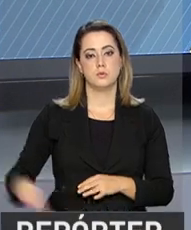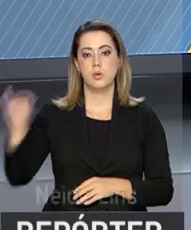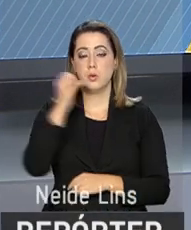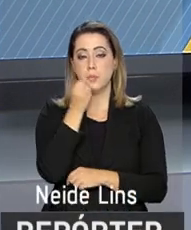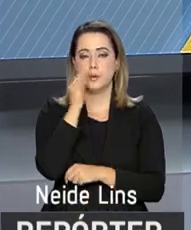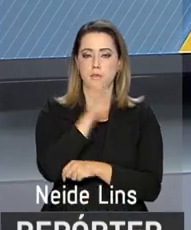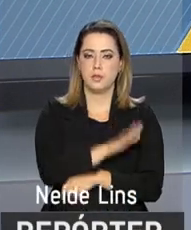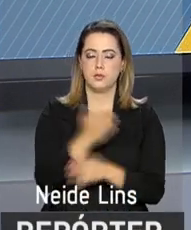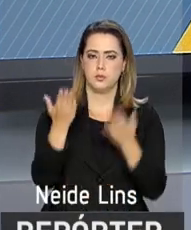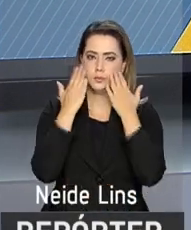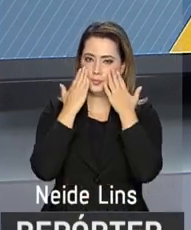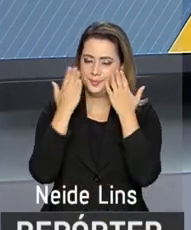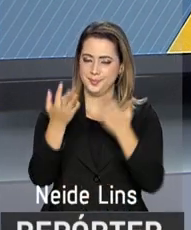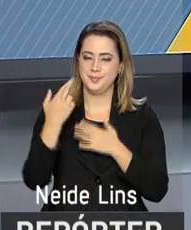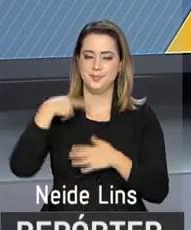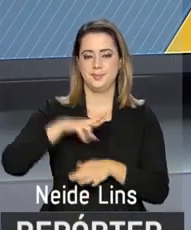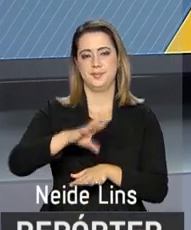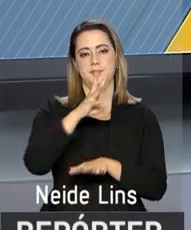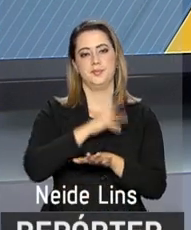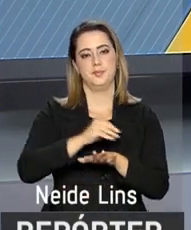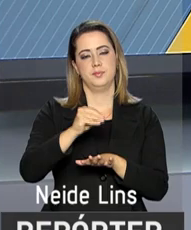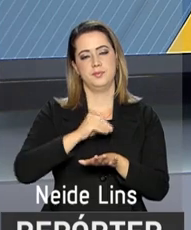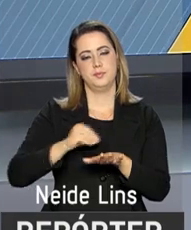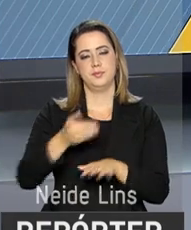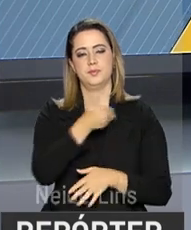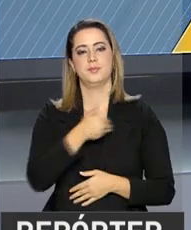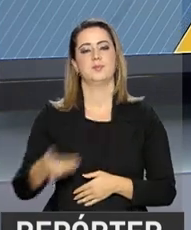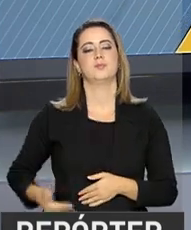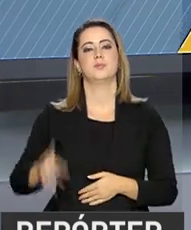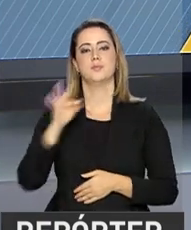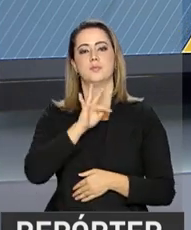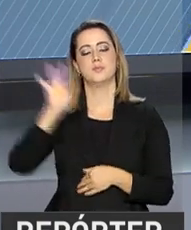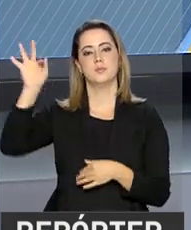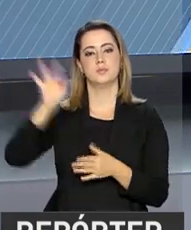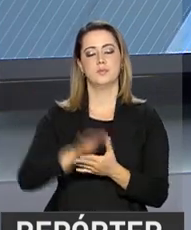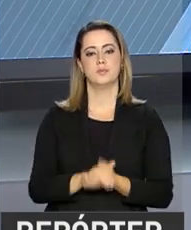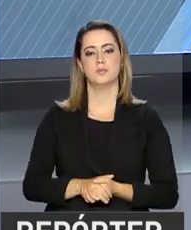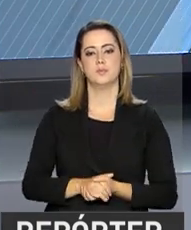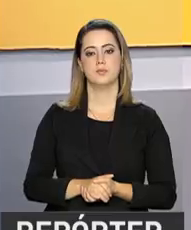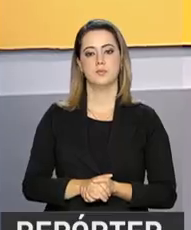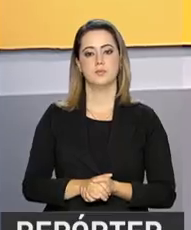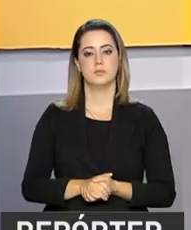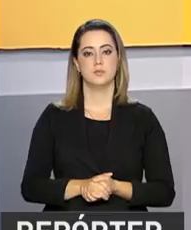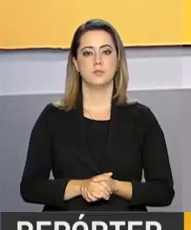Olá, boa tarde. No ar, mais uma edição do Repórter NBR com as notícias do governo federal.